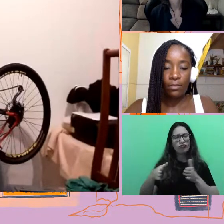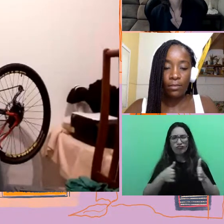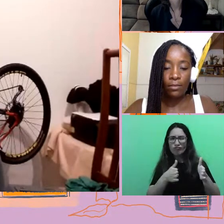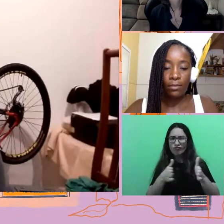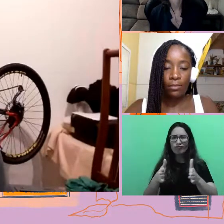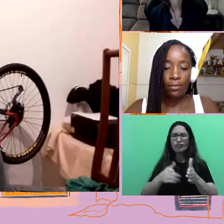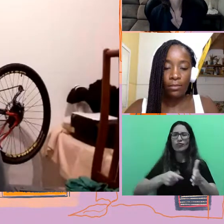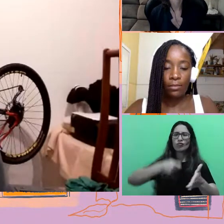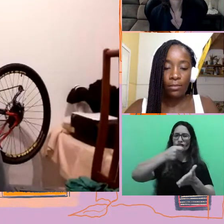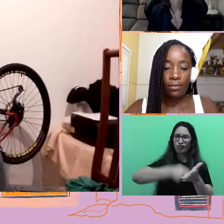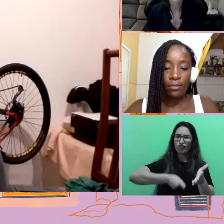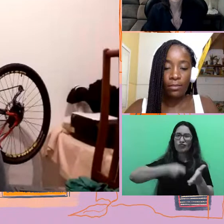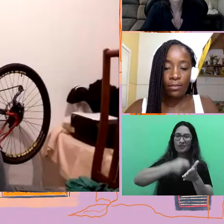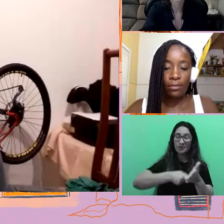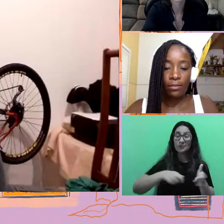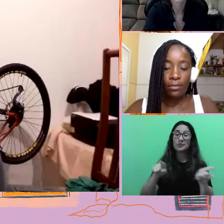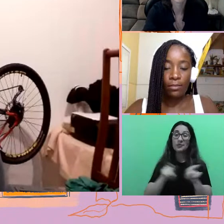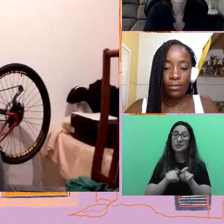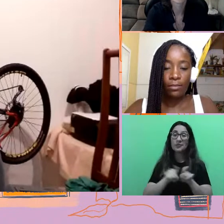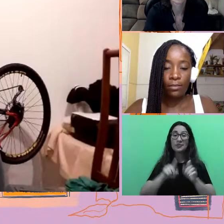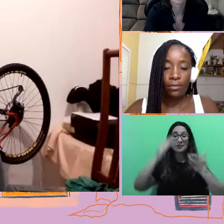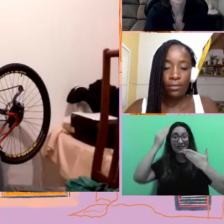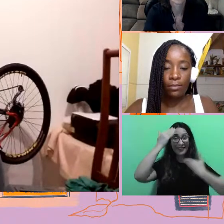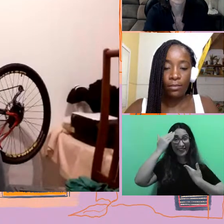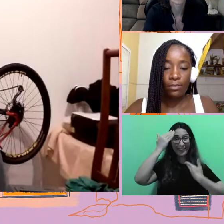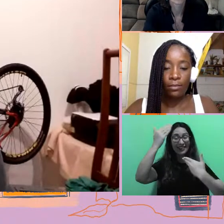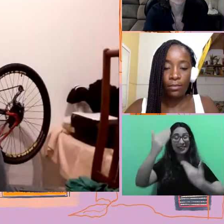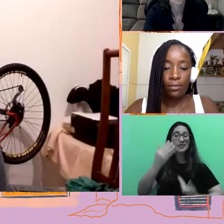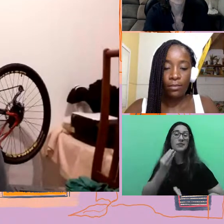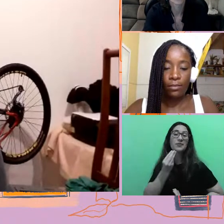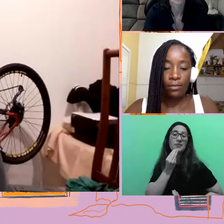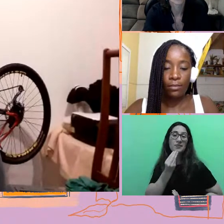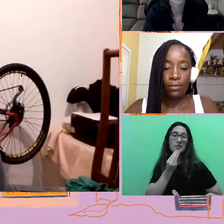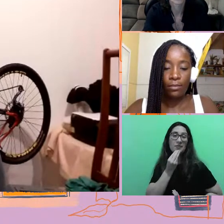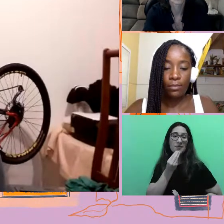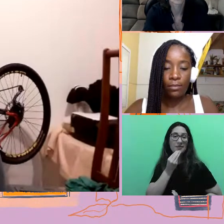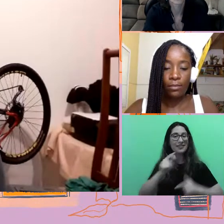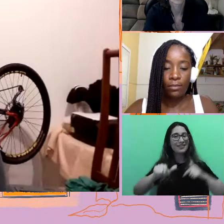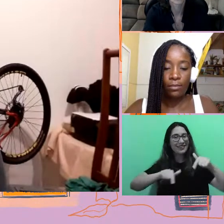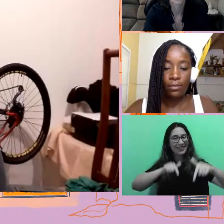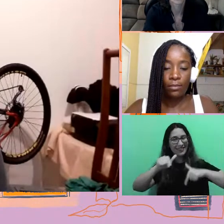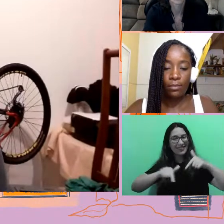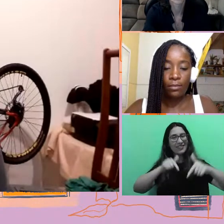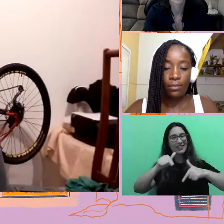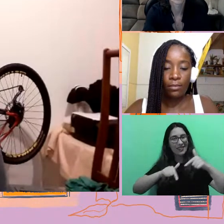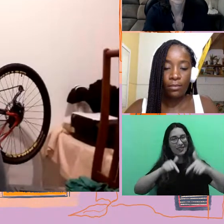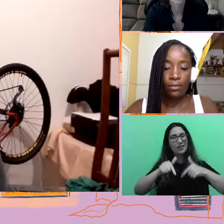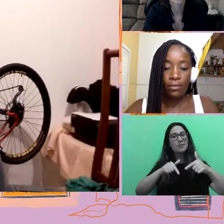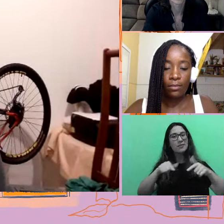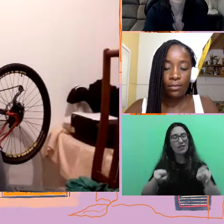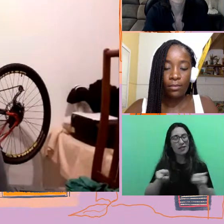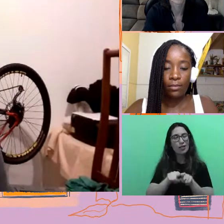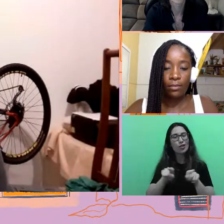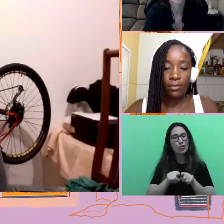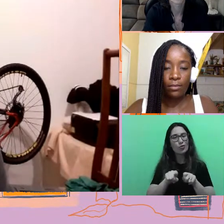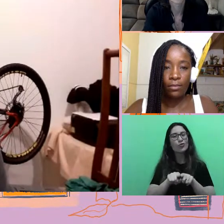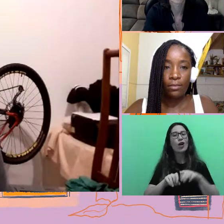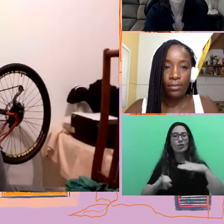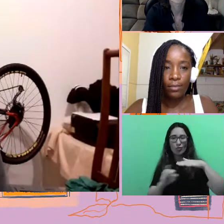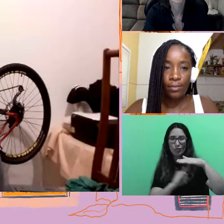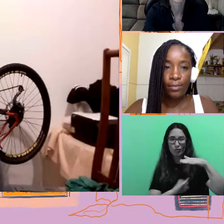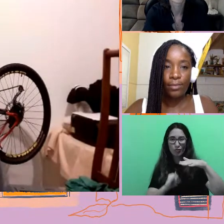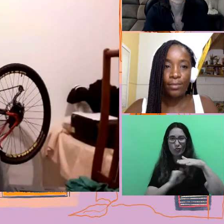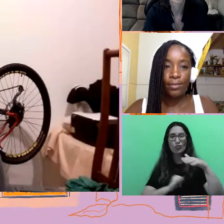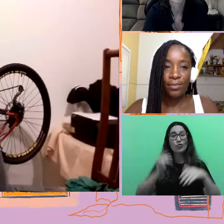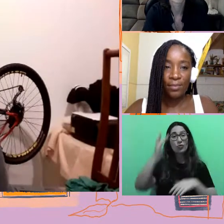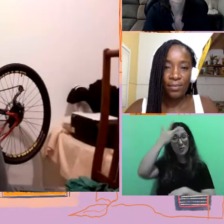sua luta. Também agradeço a oportunidade de poder estar trabalhando lá com o ITC, né, junto com o pessoal